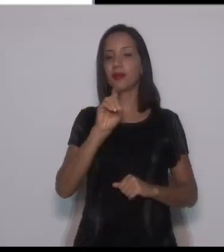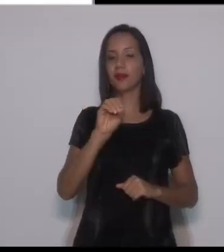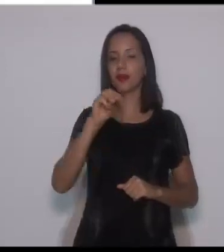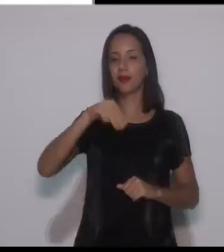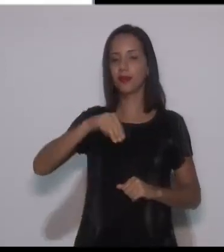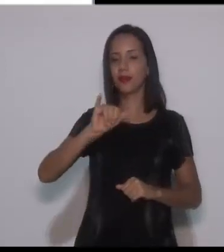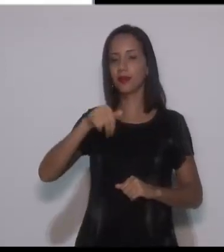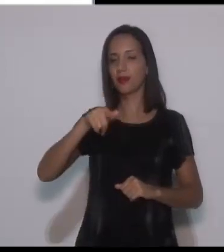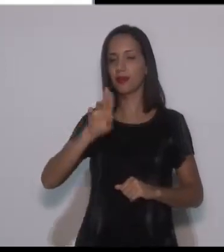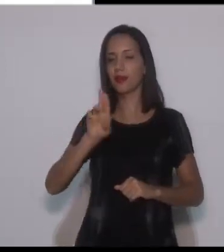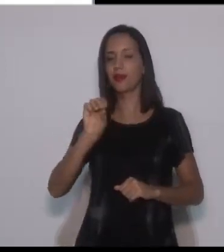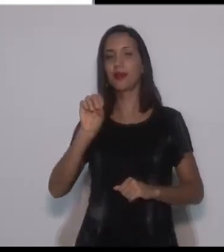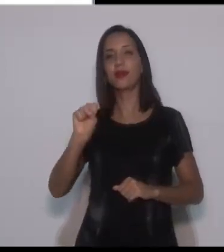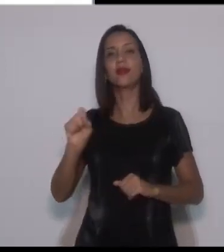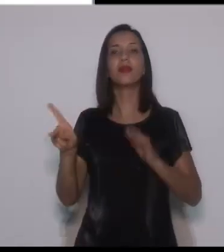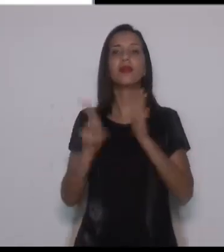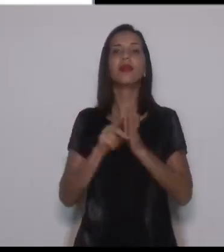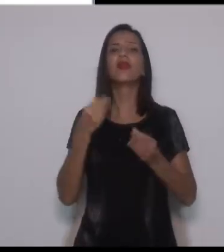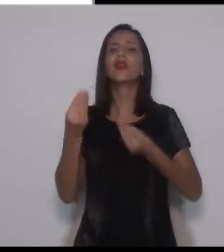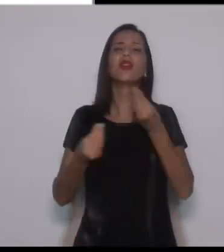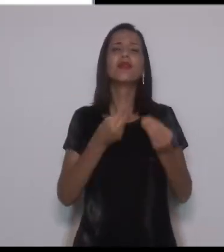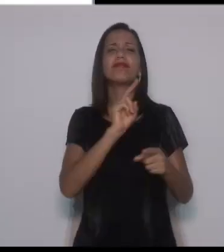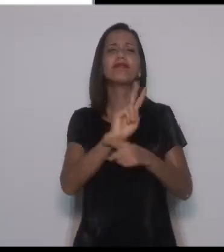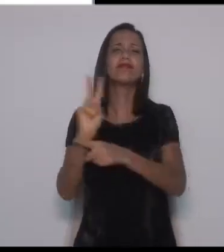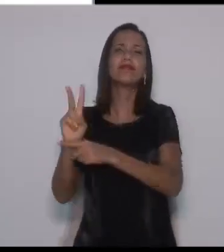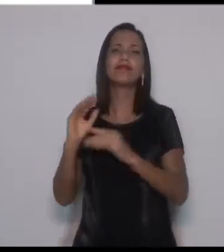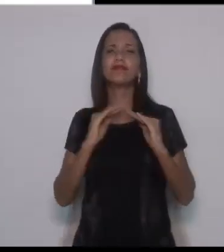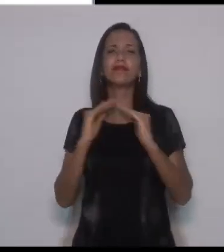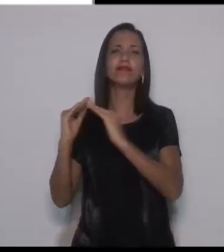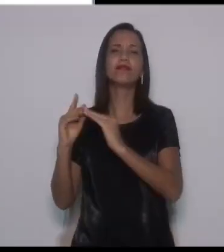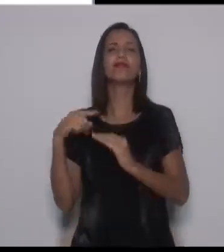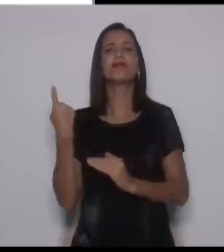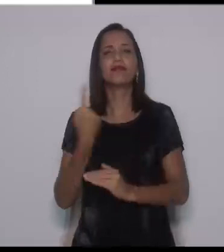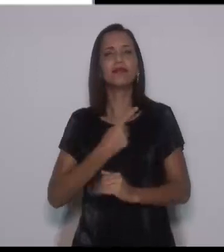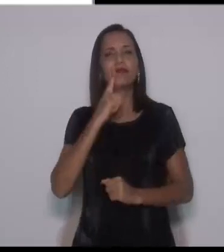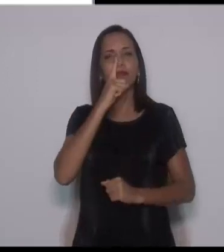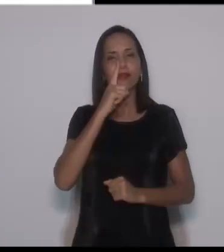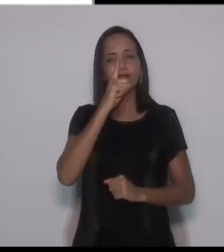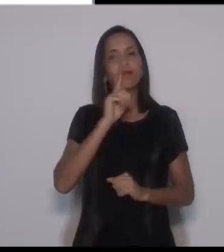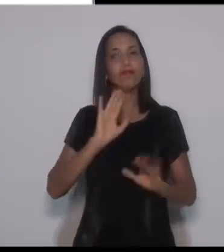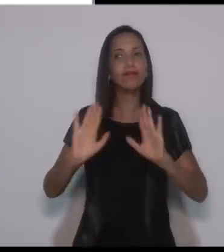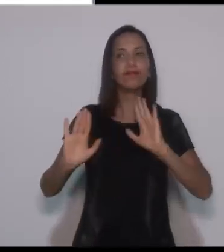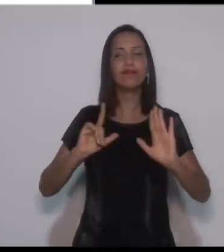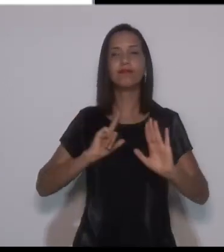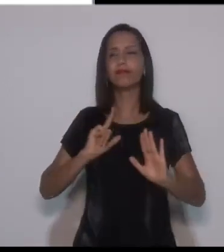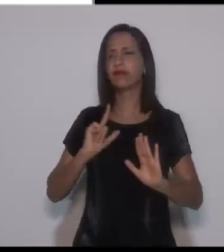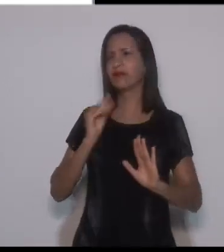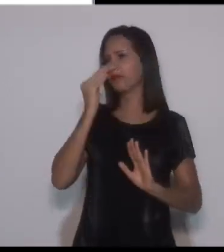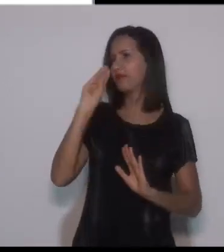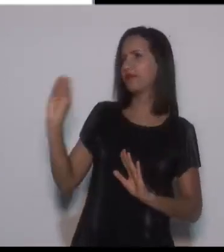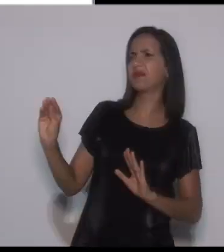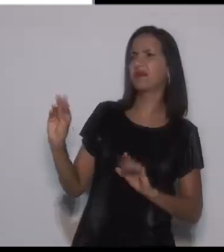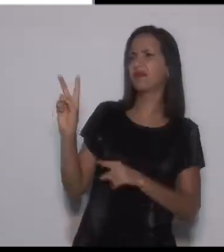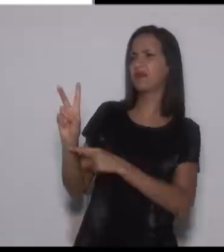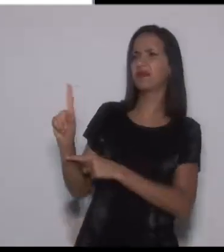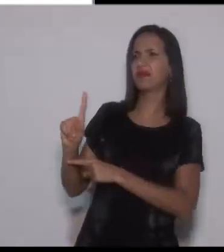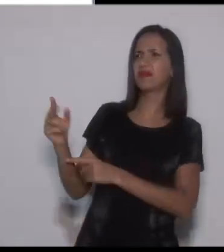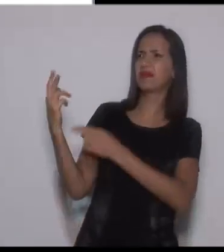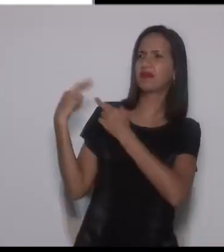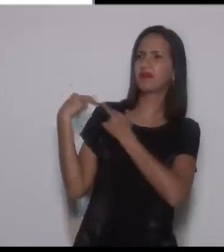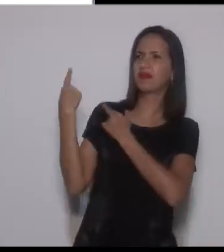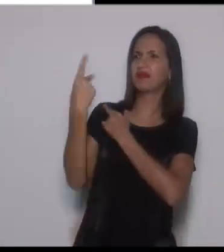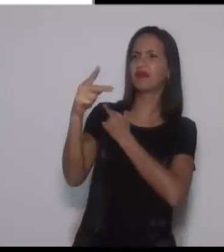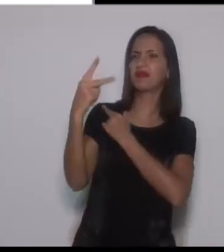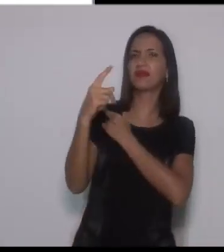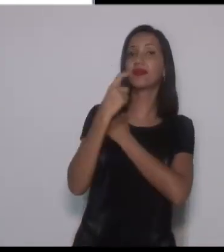cuida dessa população? Porque se a gente cair também numa outra armadilha, de achar que, não vou cuidar, porque é responsabilidade de